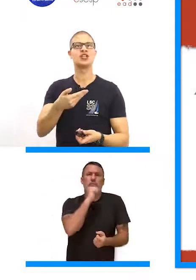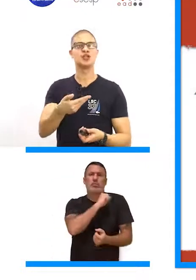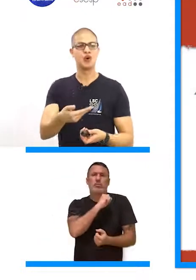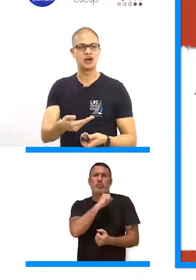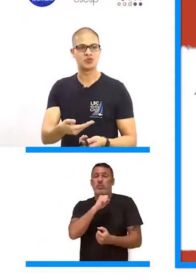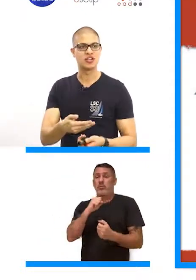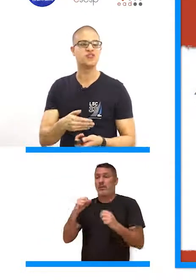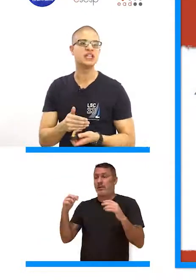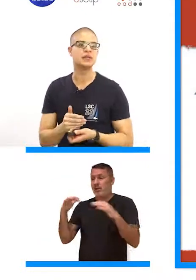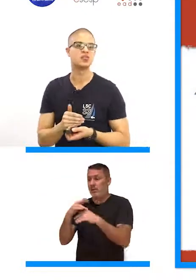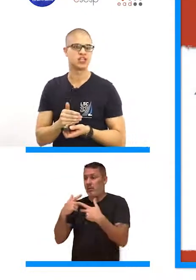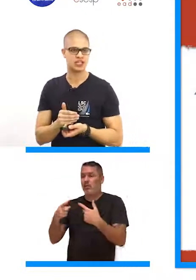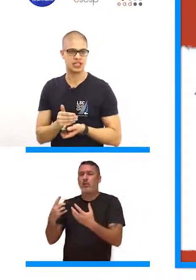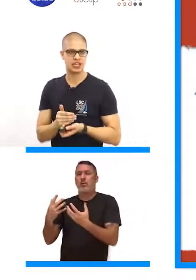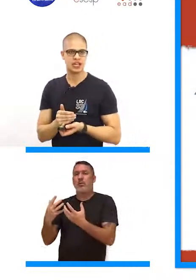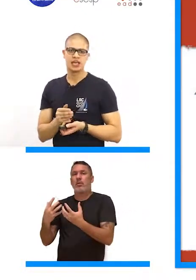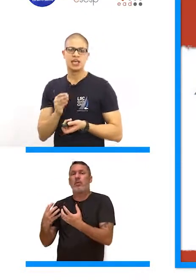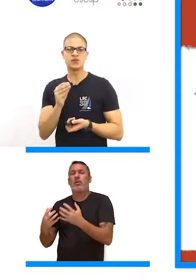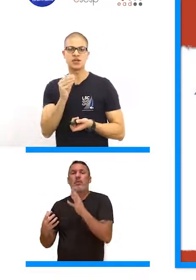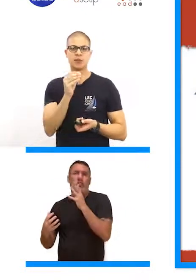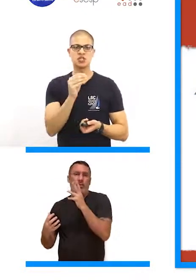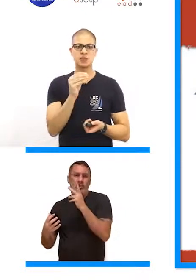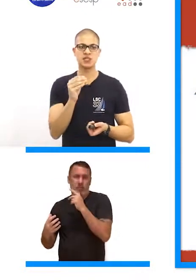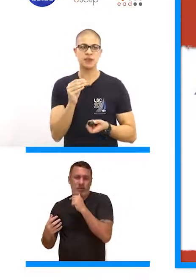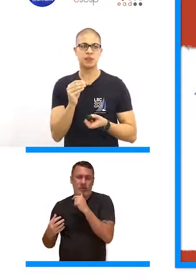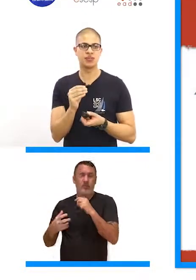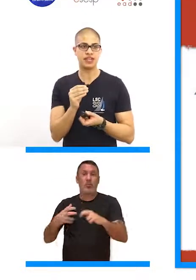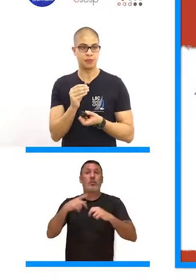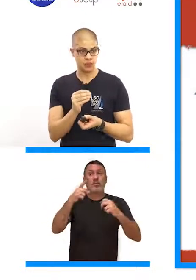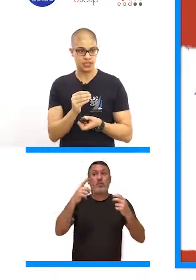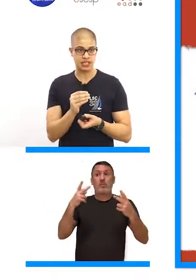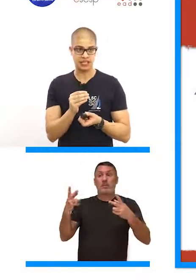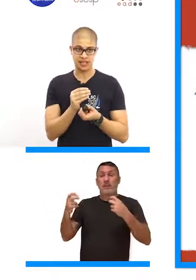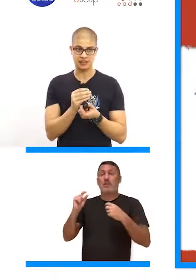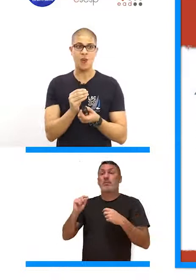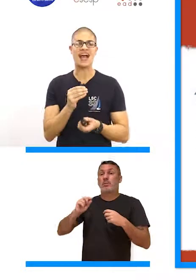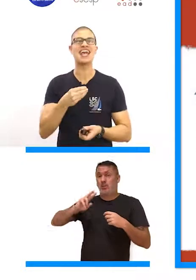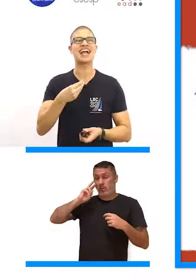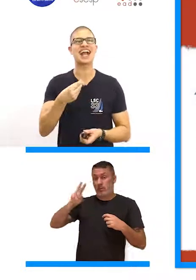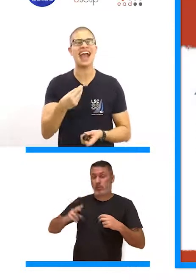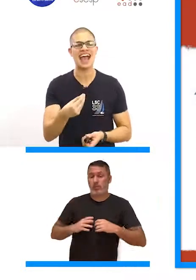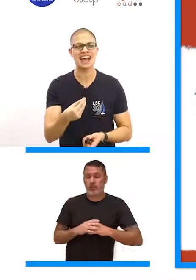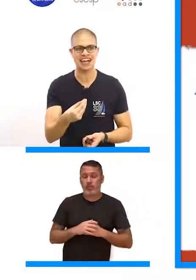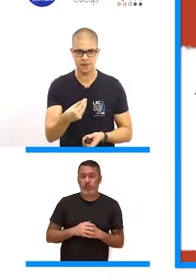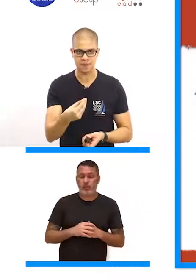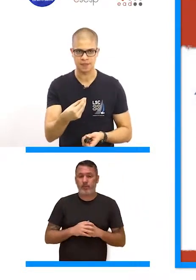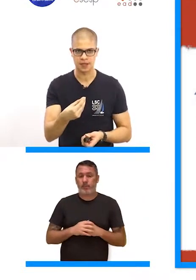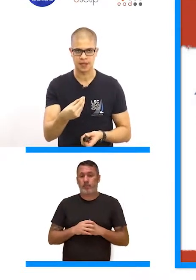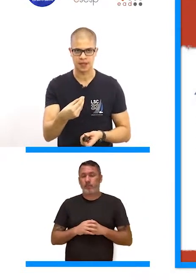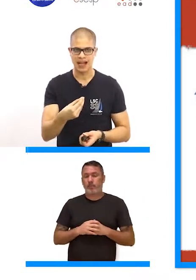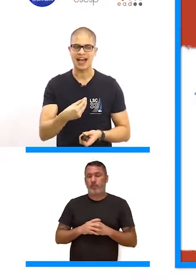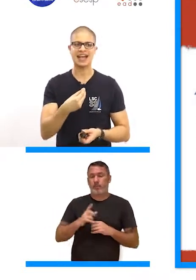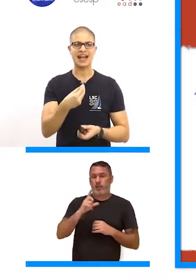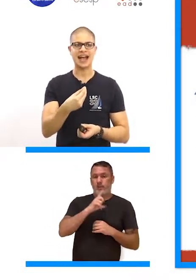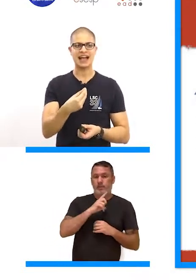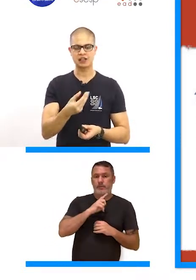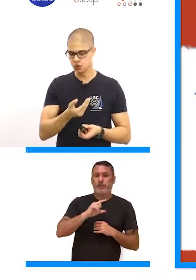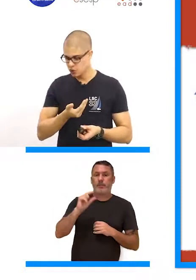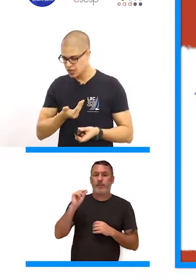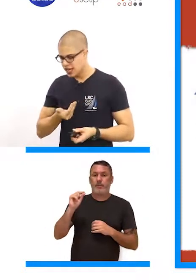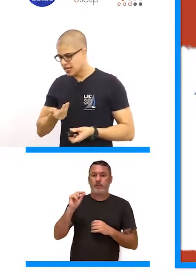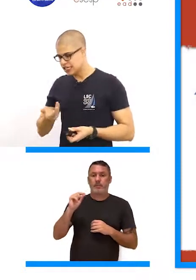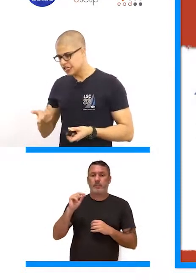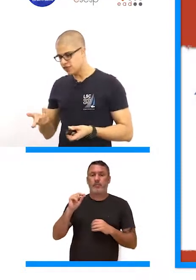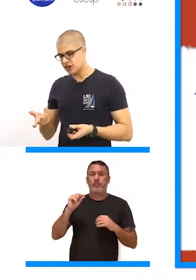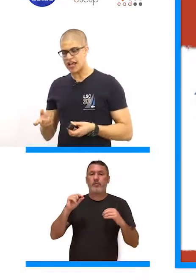já conceituamos, definimos aqui. Então você pode perceber, por exemplo, que então a recarga